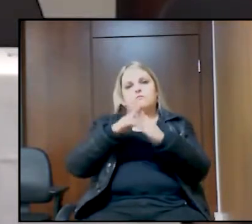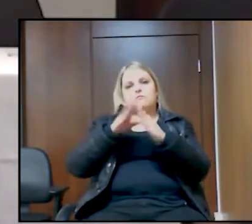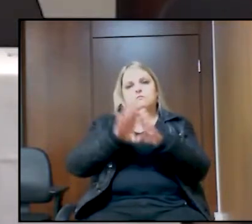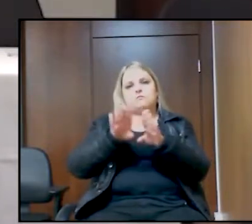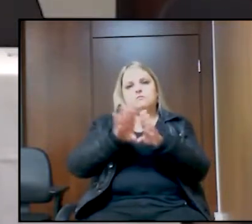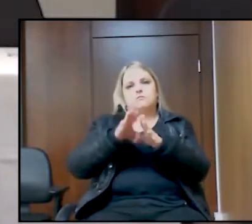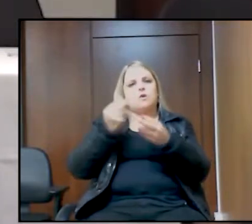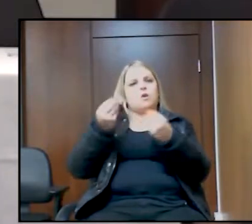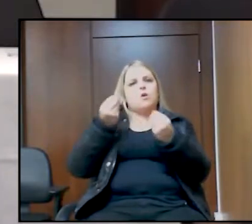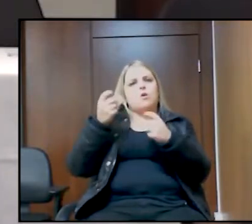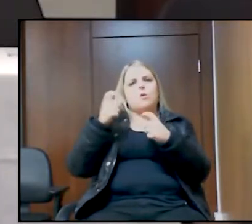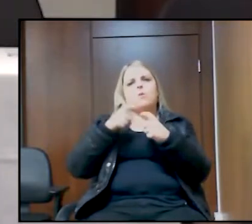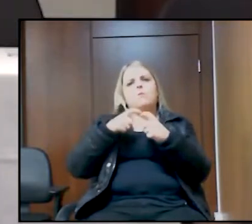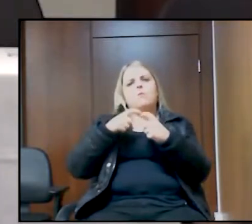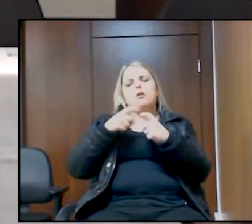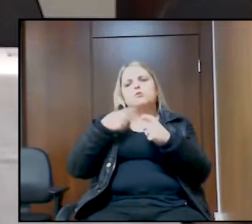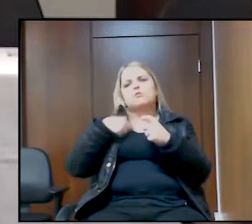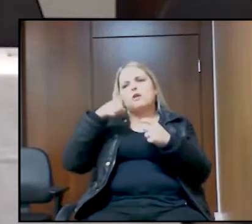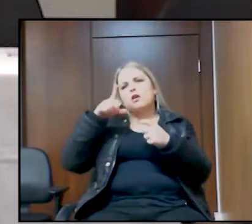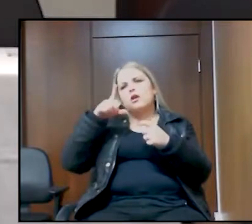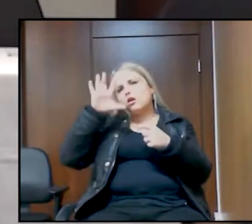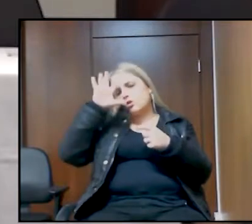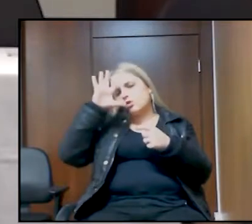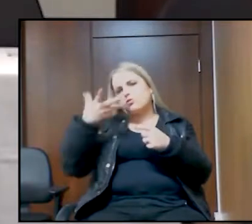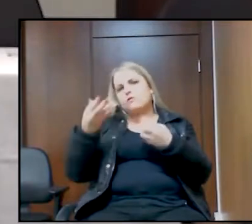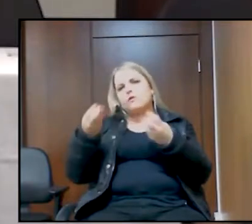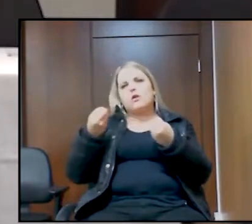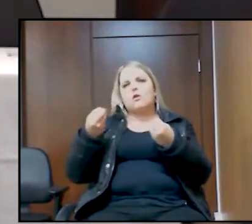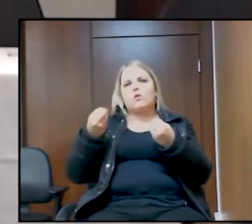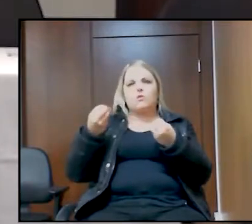como é que um médico vai decidir se eu... Como é que é isso?